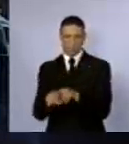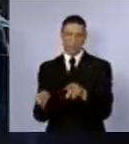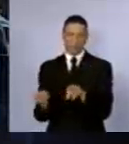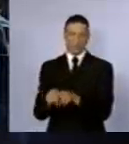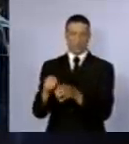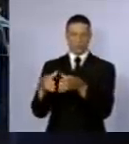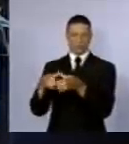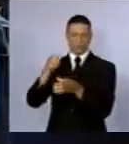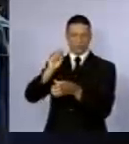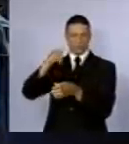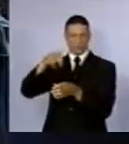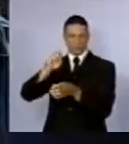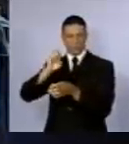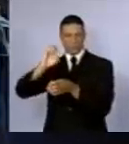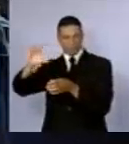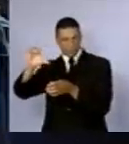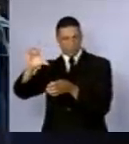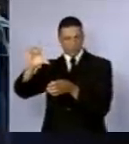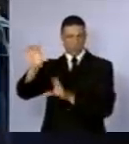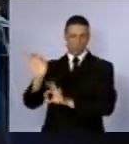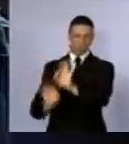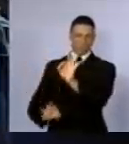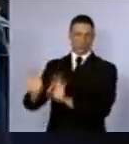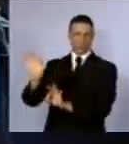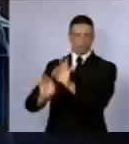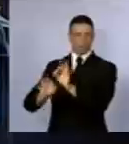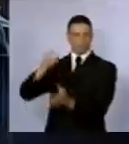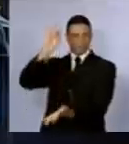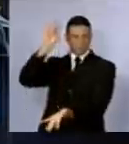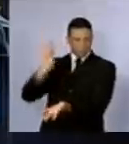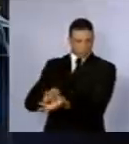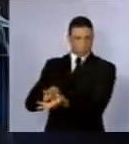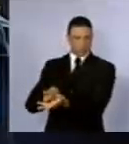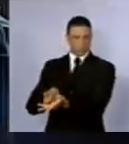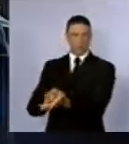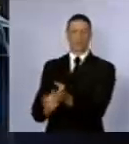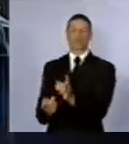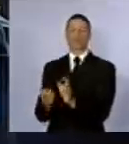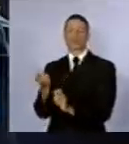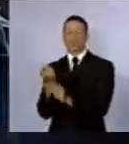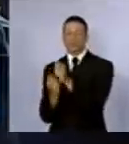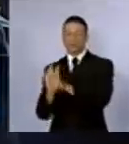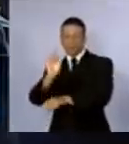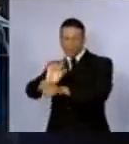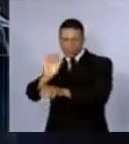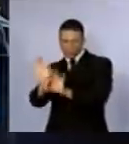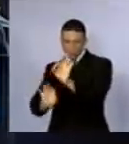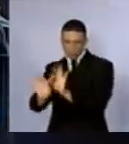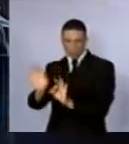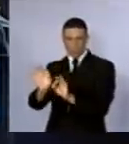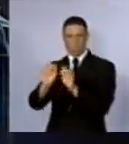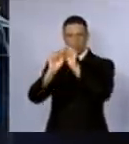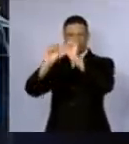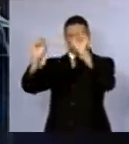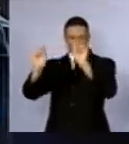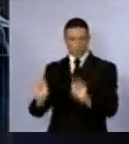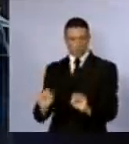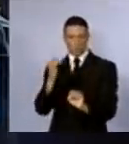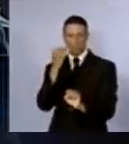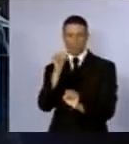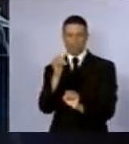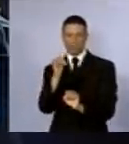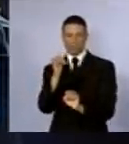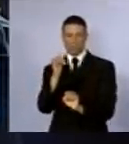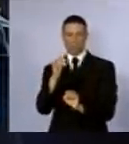regulamentação da ANEEL, a gente tem efetivamente, né, uma gestão sobre aquilo que a gente chama de sistema elétrico, que é composto pelo sistema